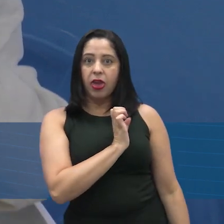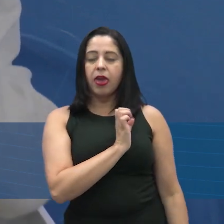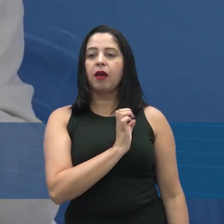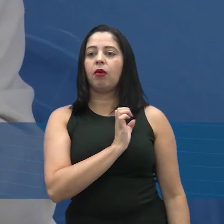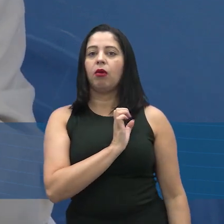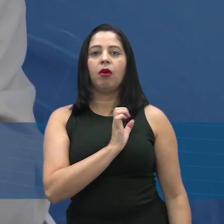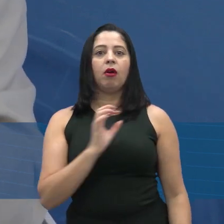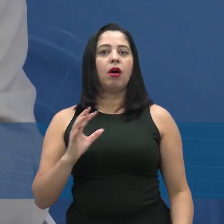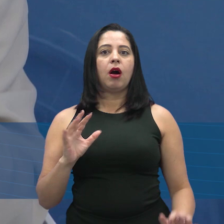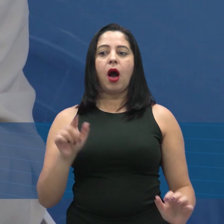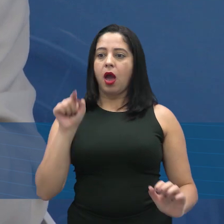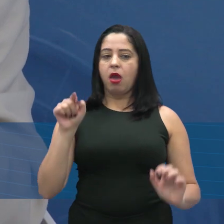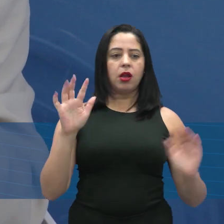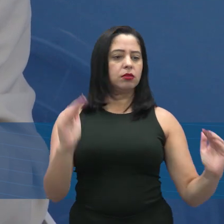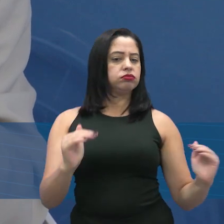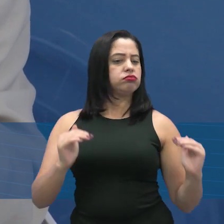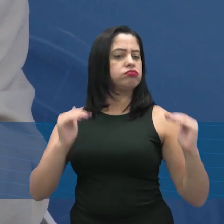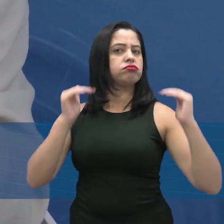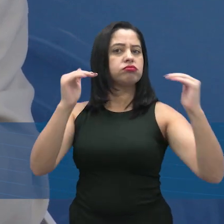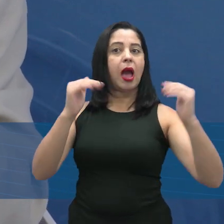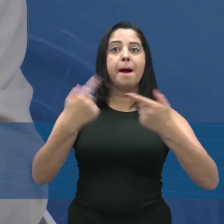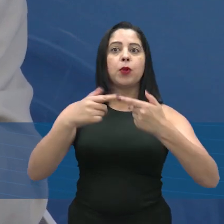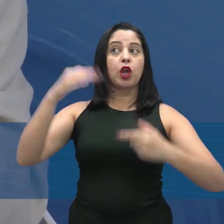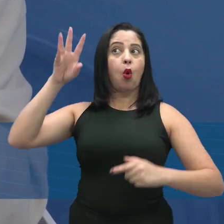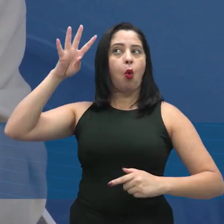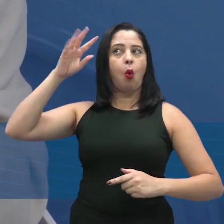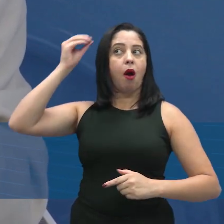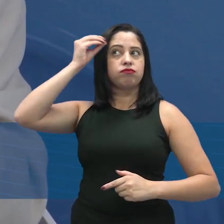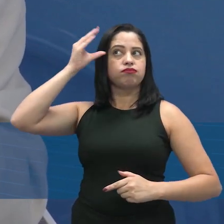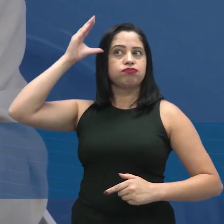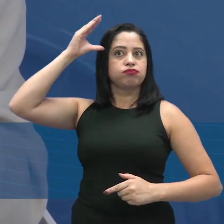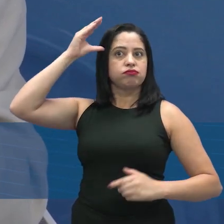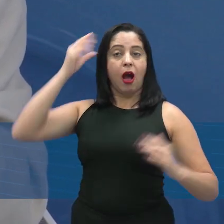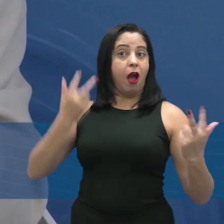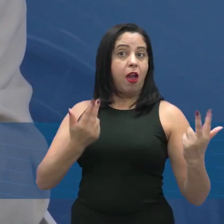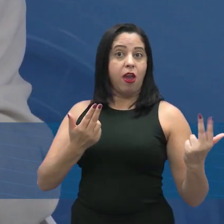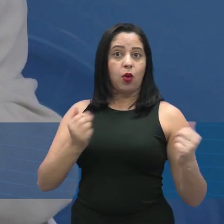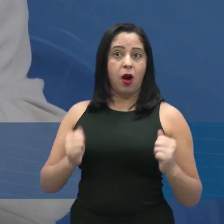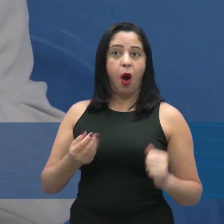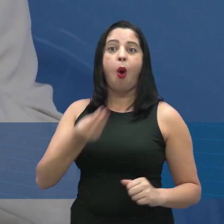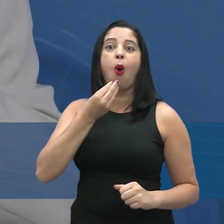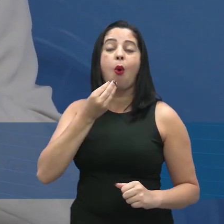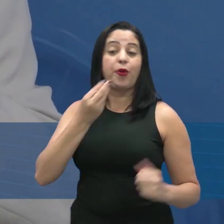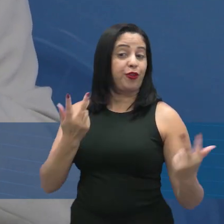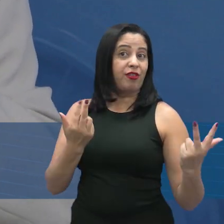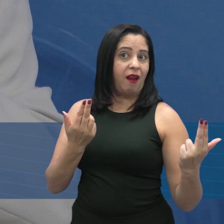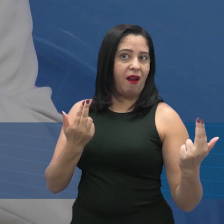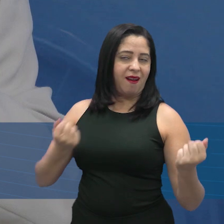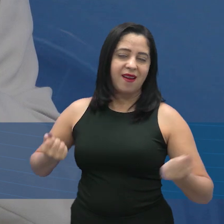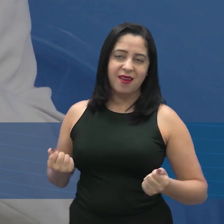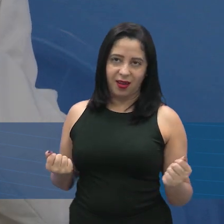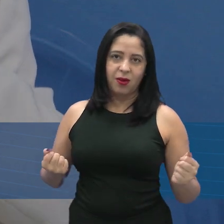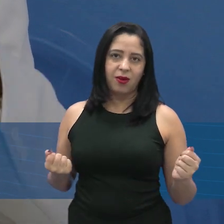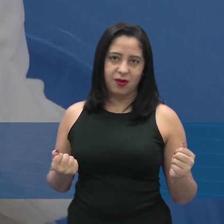uma classe que abre a chance, abre a oportunidade do atingimento de uma melhor qualidade